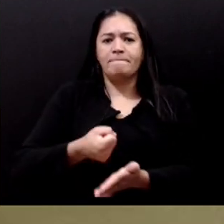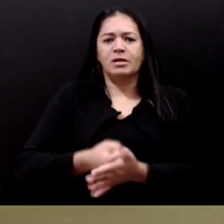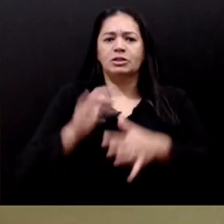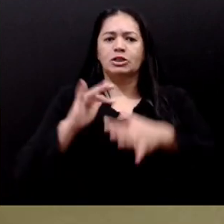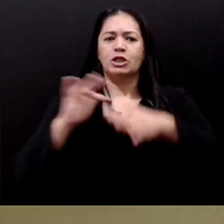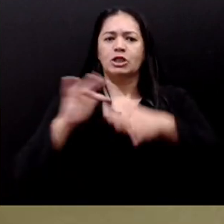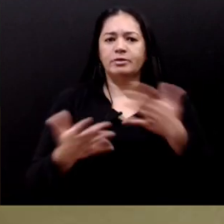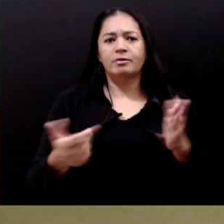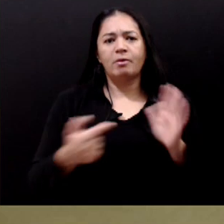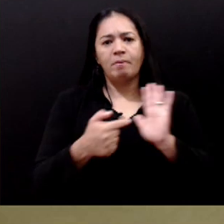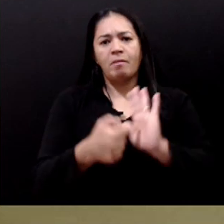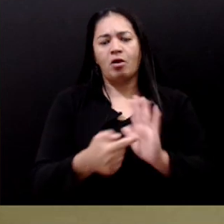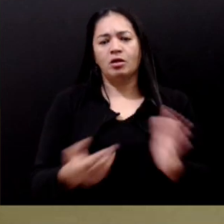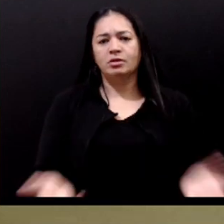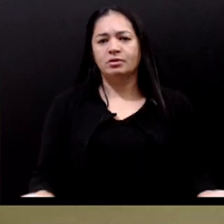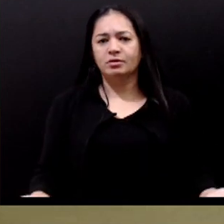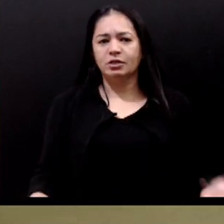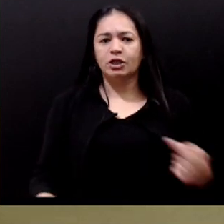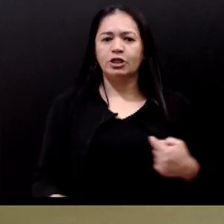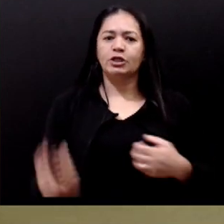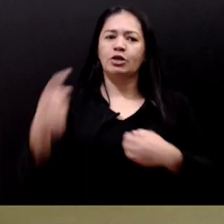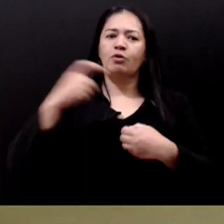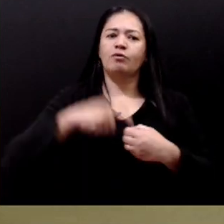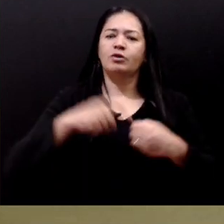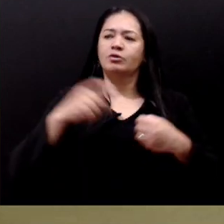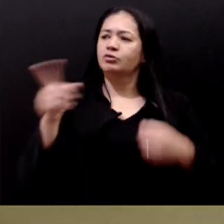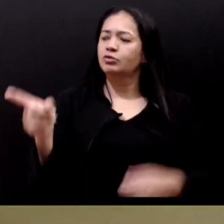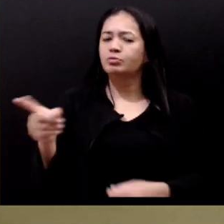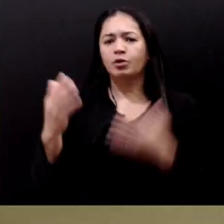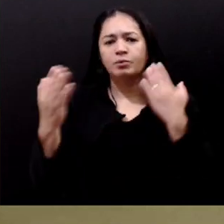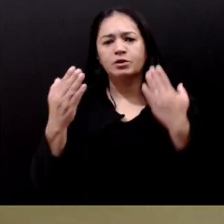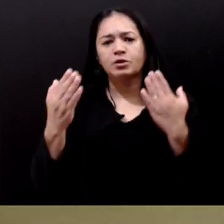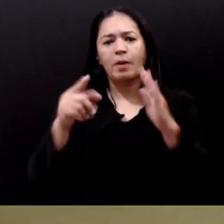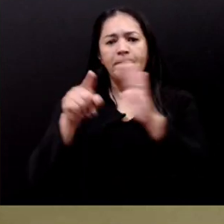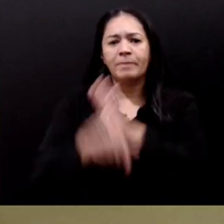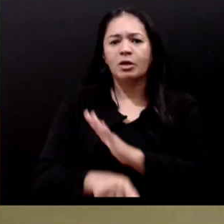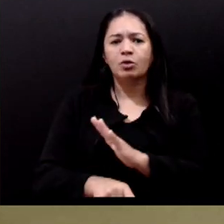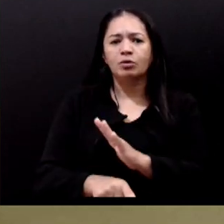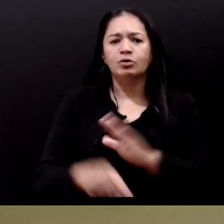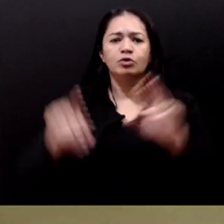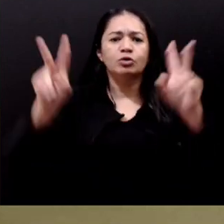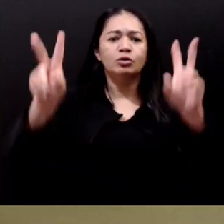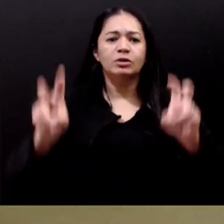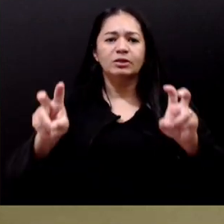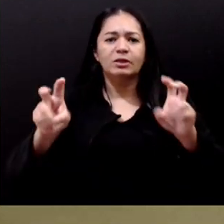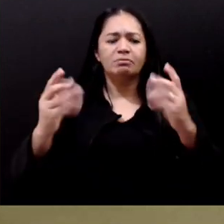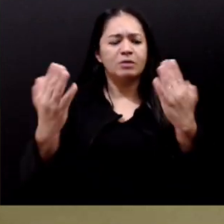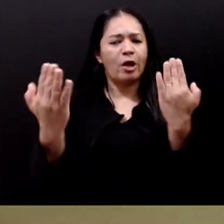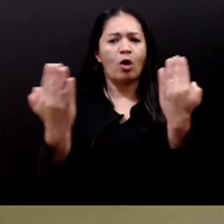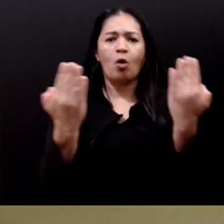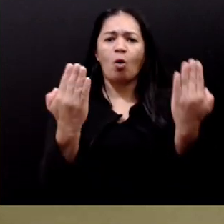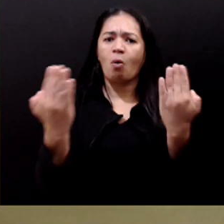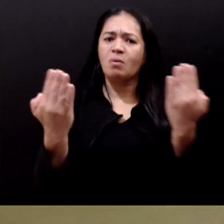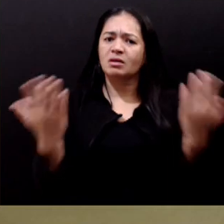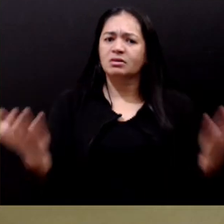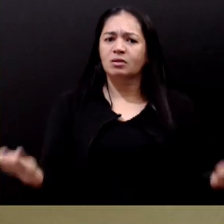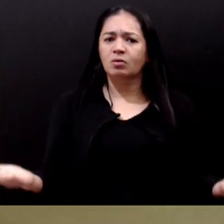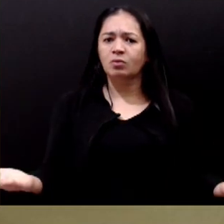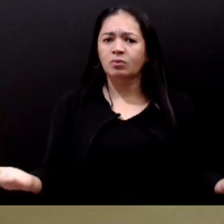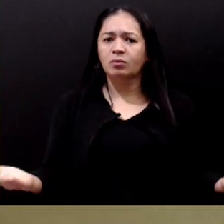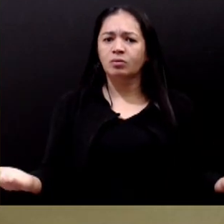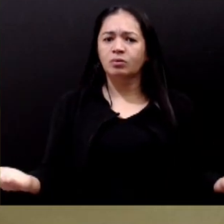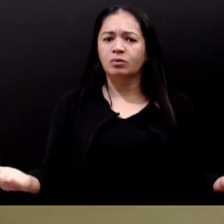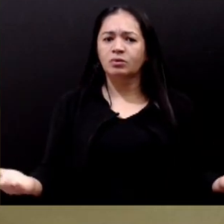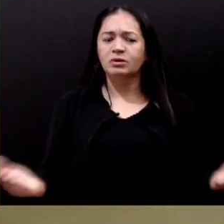E aí eu volto para o Robson e pergunto para ele sobre essa questão da comparação, né, a comparação na rede